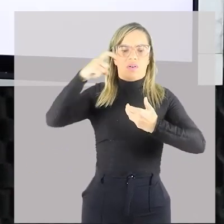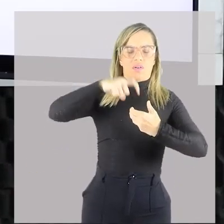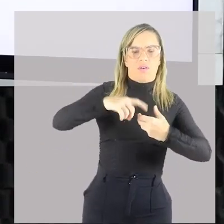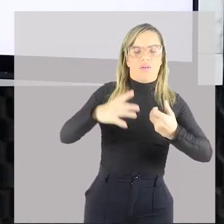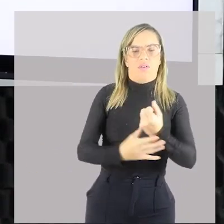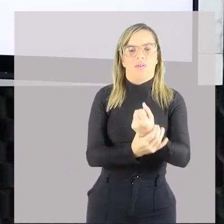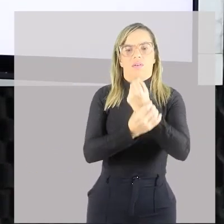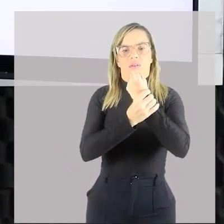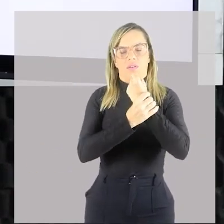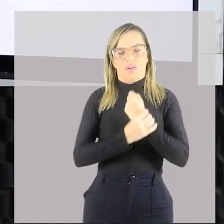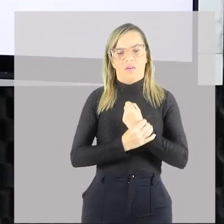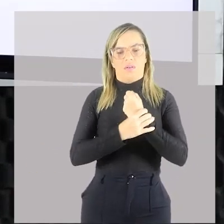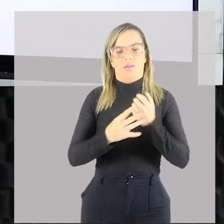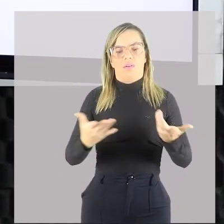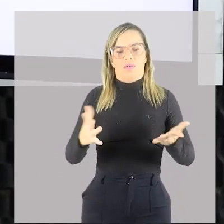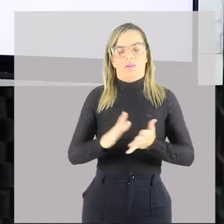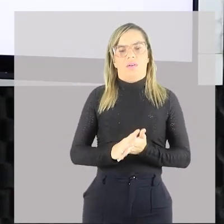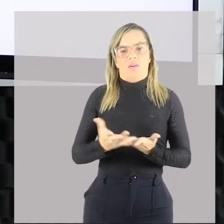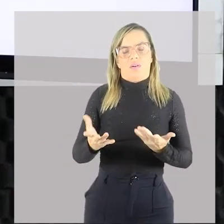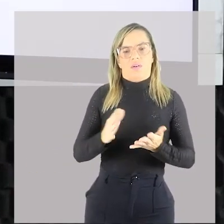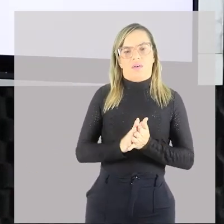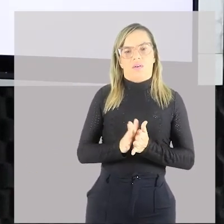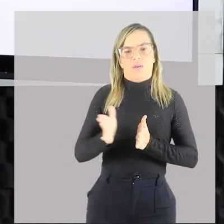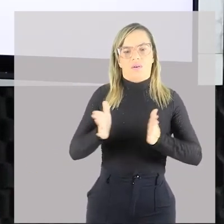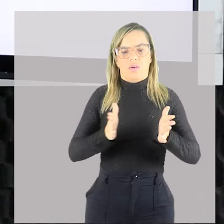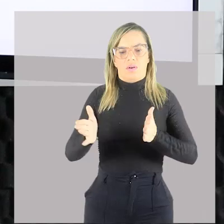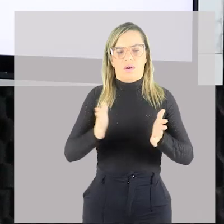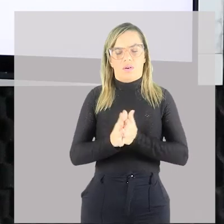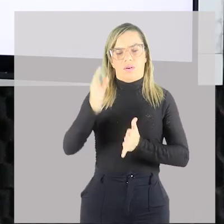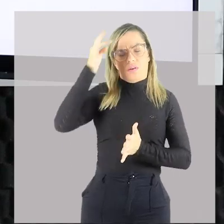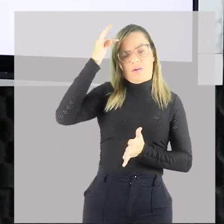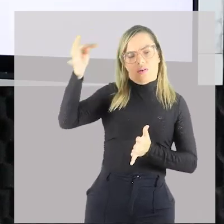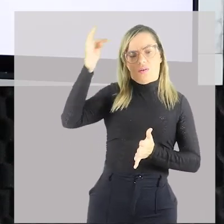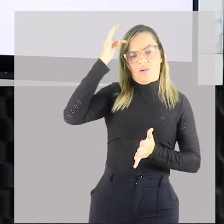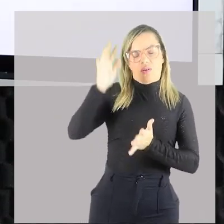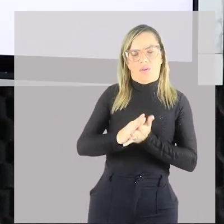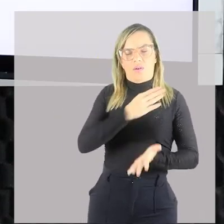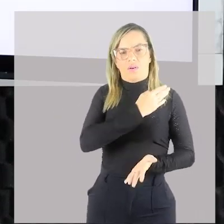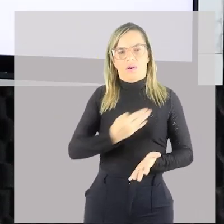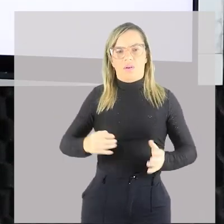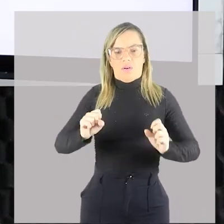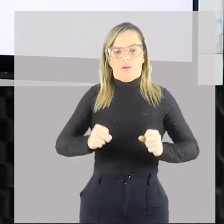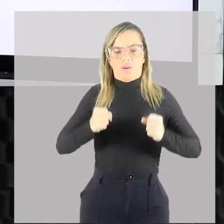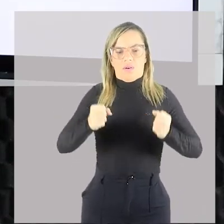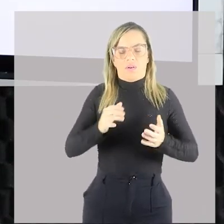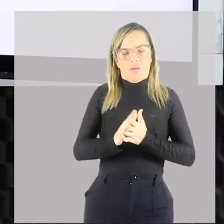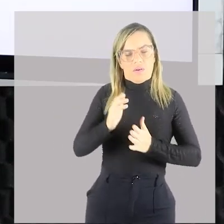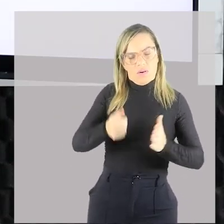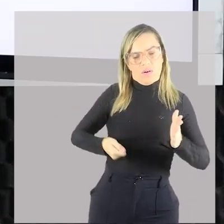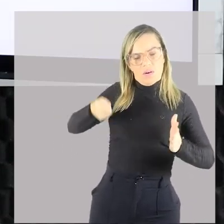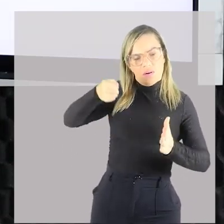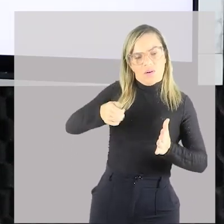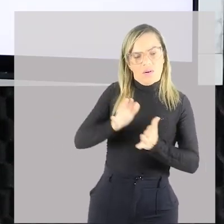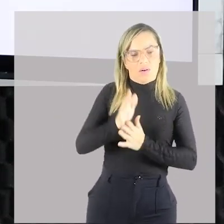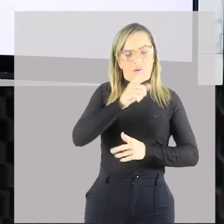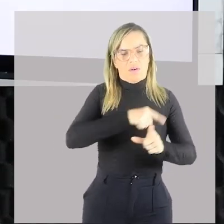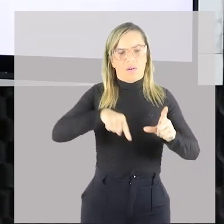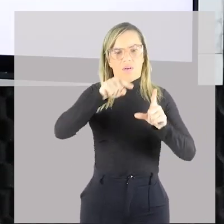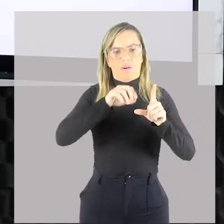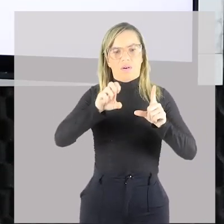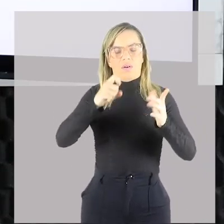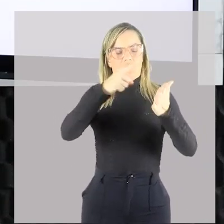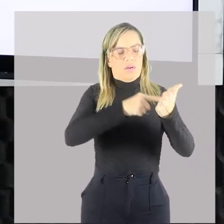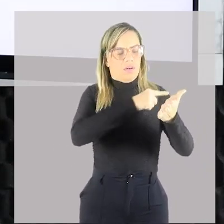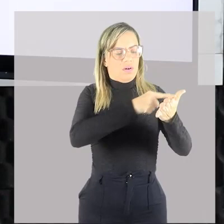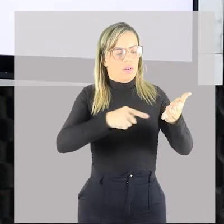o absolutismo para assim se configurar enquanto teoria do Estado e do poder do Estado. Então a letra E, marque